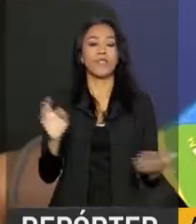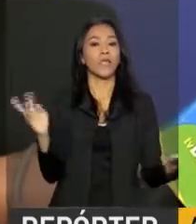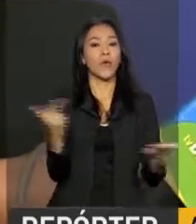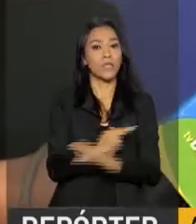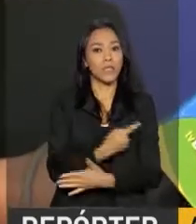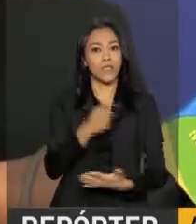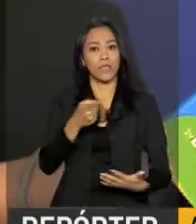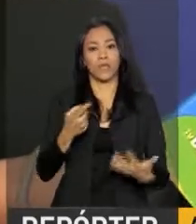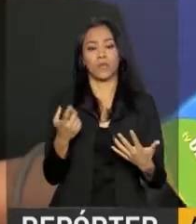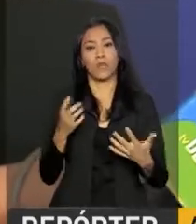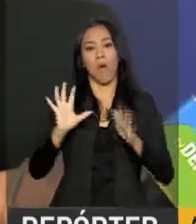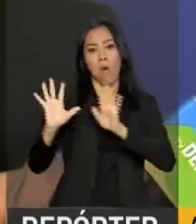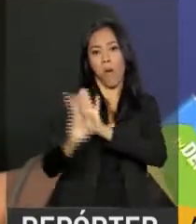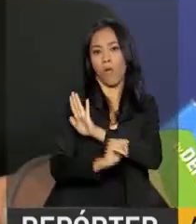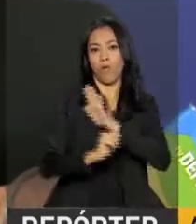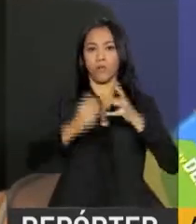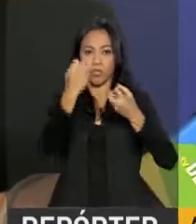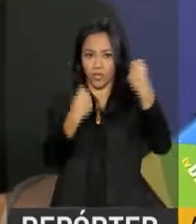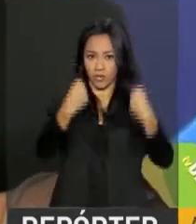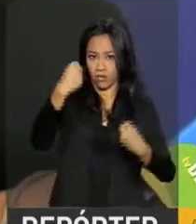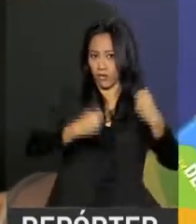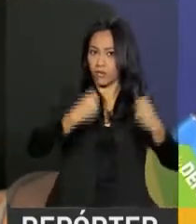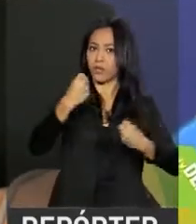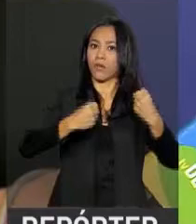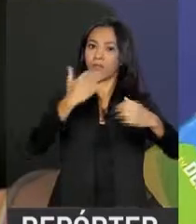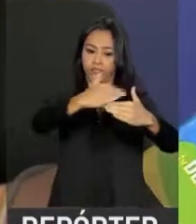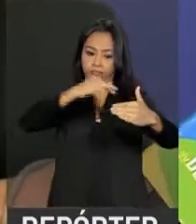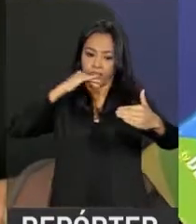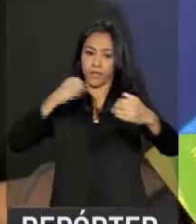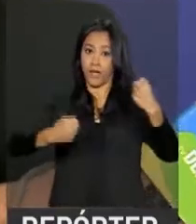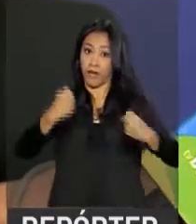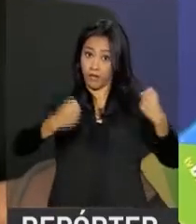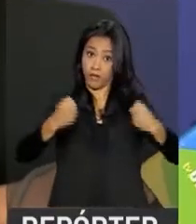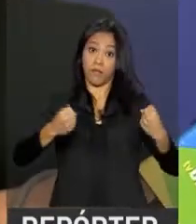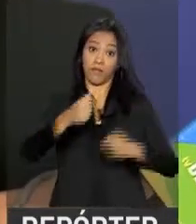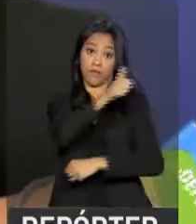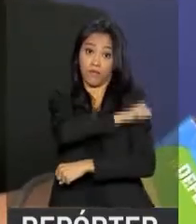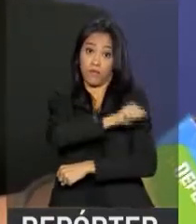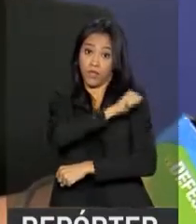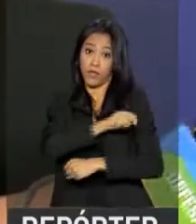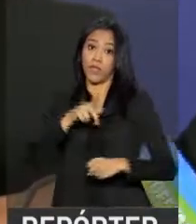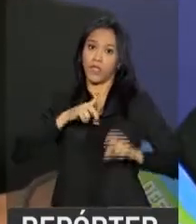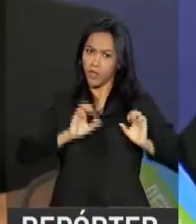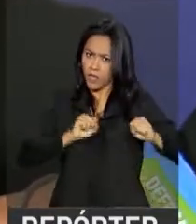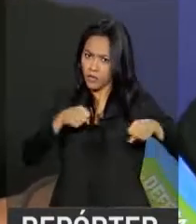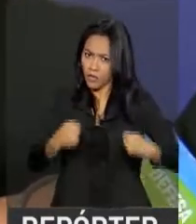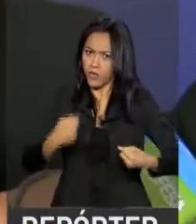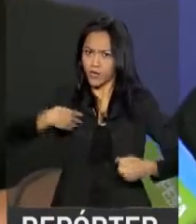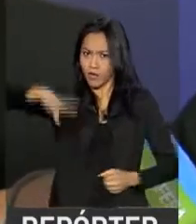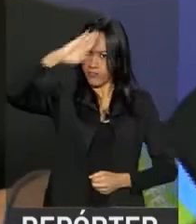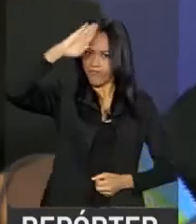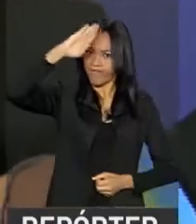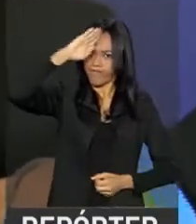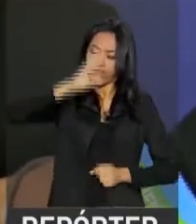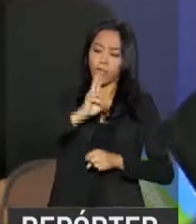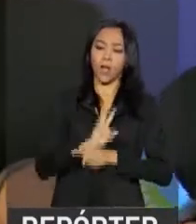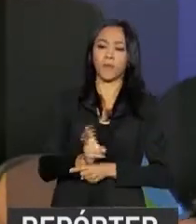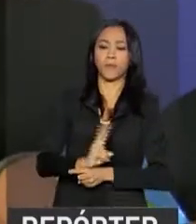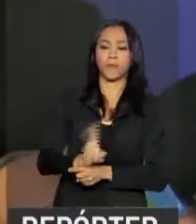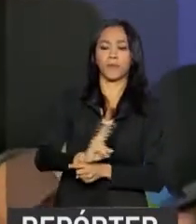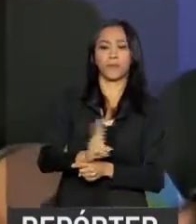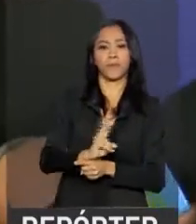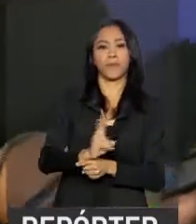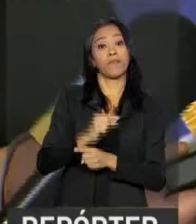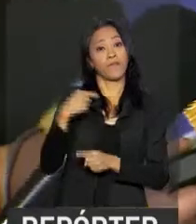carga no rio de janeiro houve necessidade de um reforço nessa operação então a entrar nas forças armadas a partir de agora